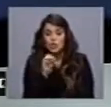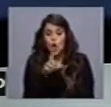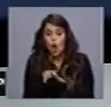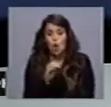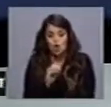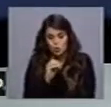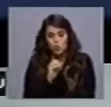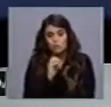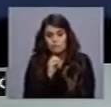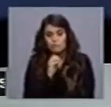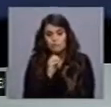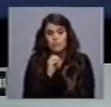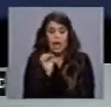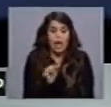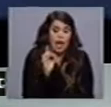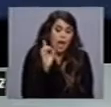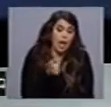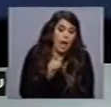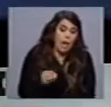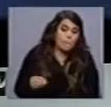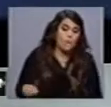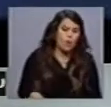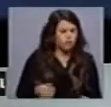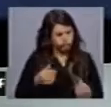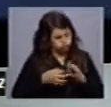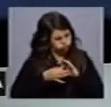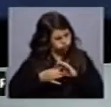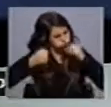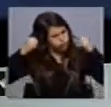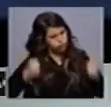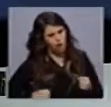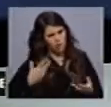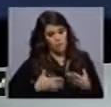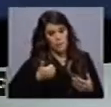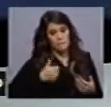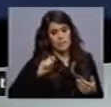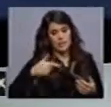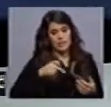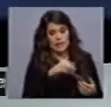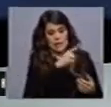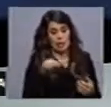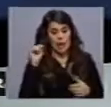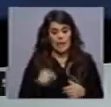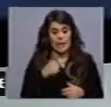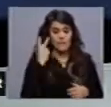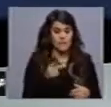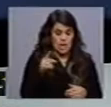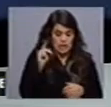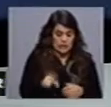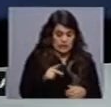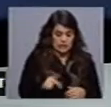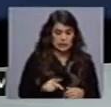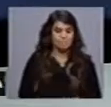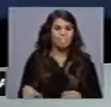Marte, um tijolo esse que é muito mais resistente do que o betão armado terrestre. E para terem 1 milímetro desse